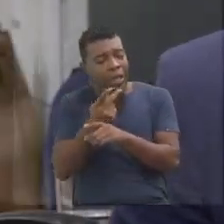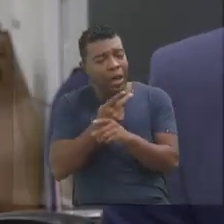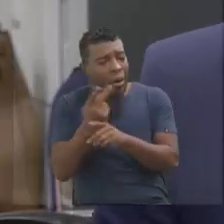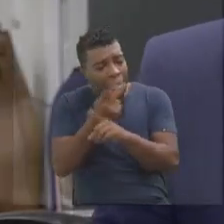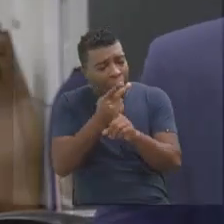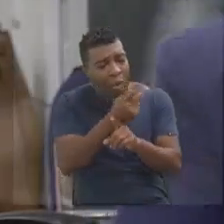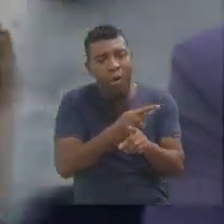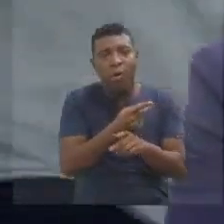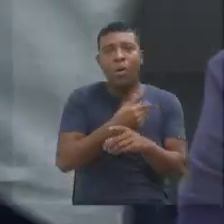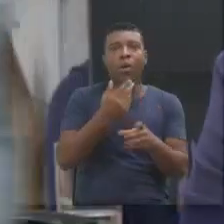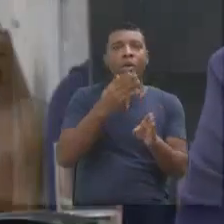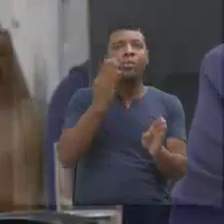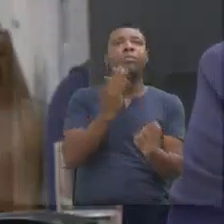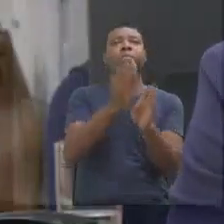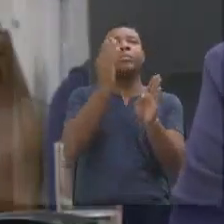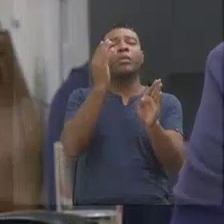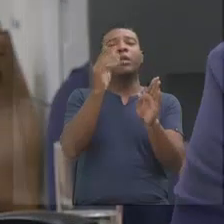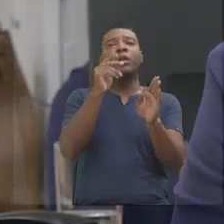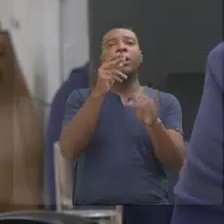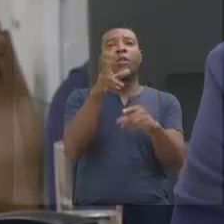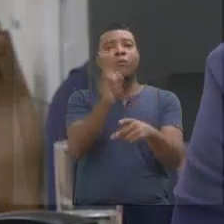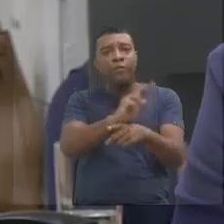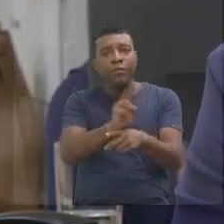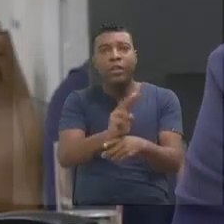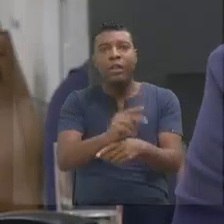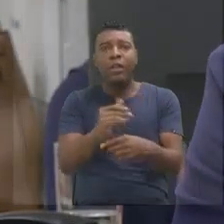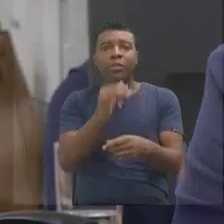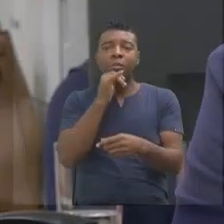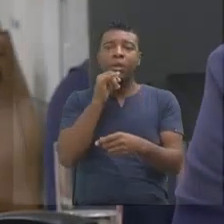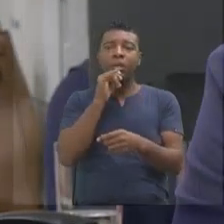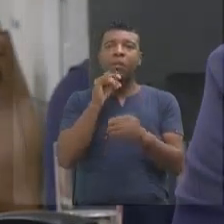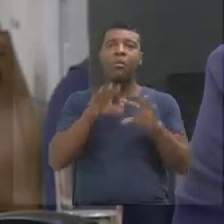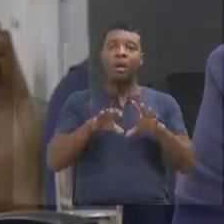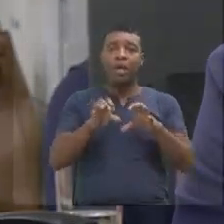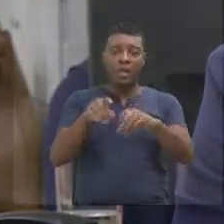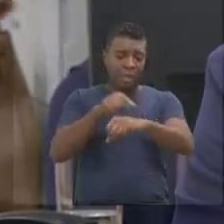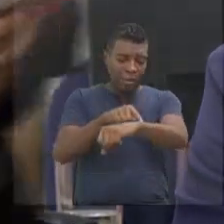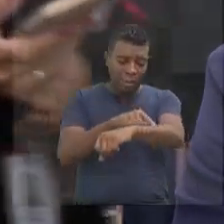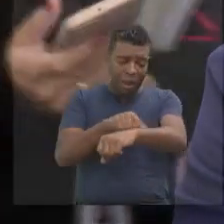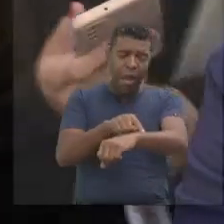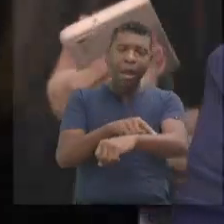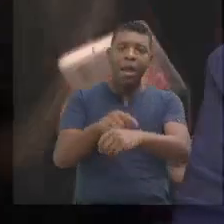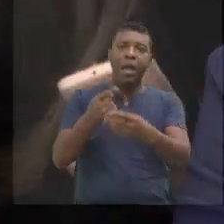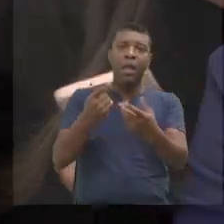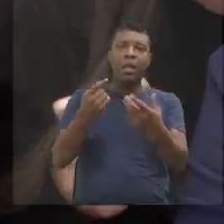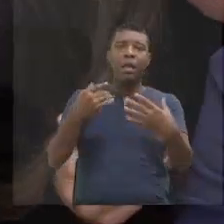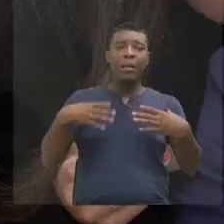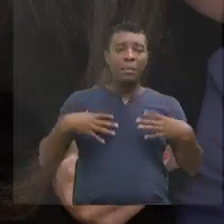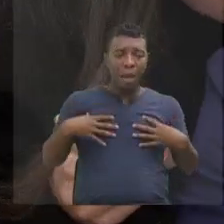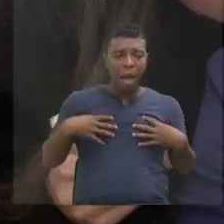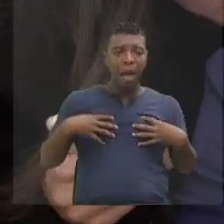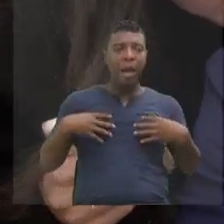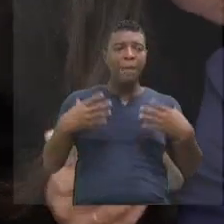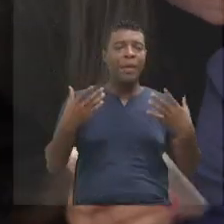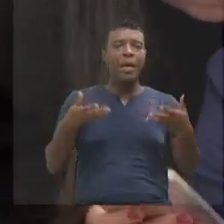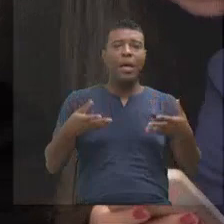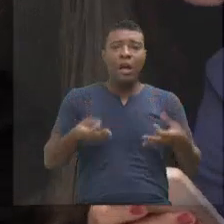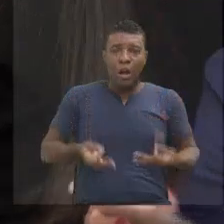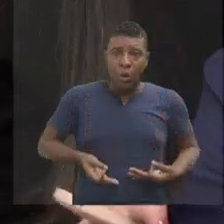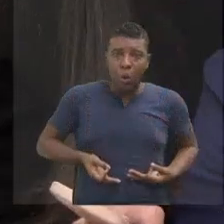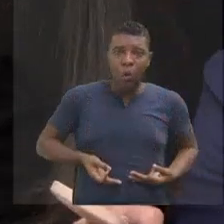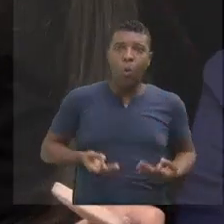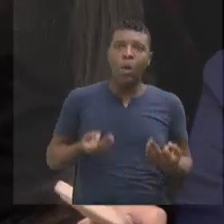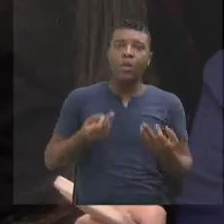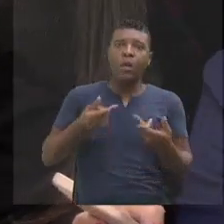incidem homens em mulheres como câncer de pele próstata mama colo do útero e outros quanto